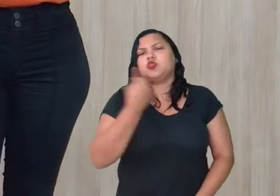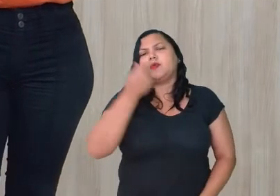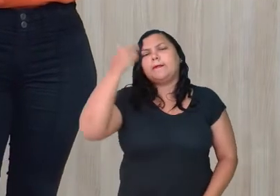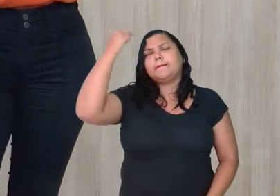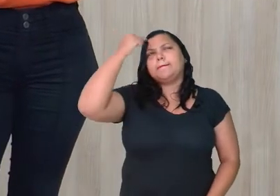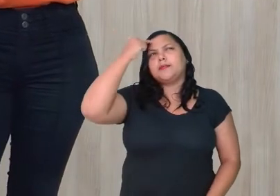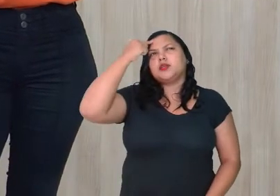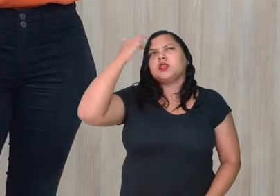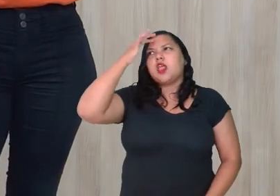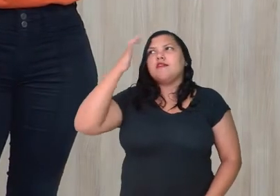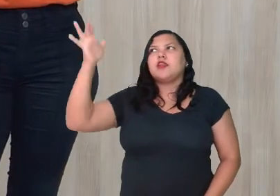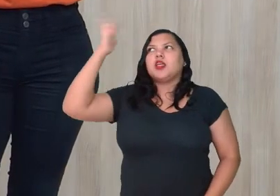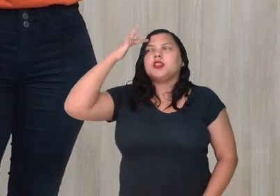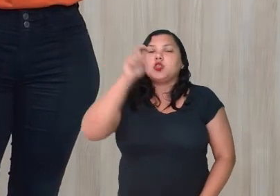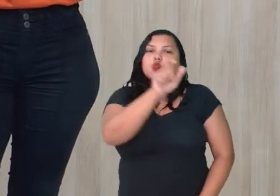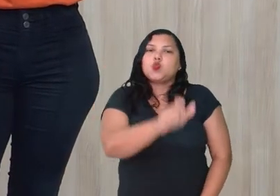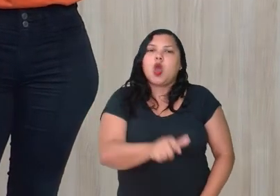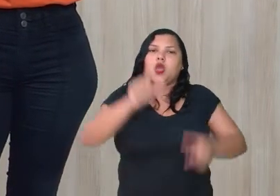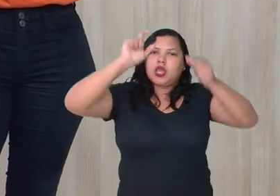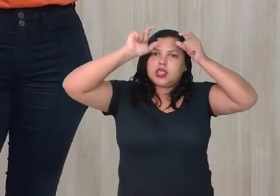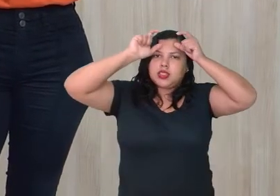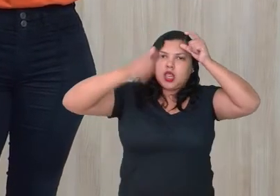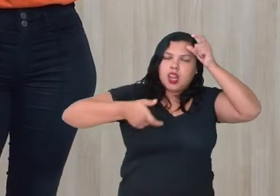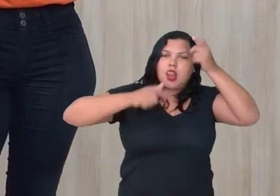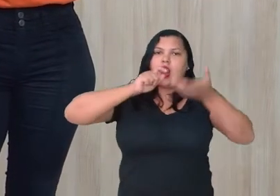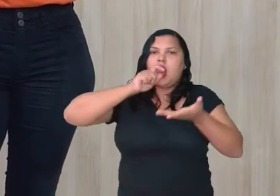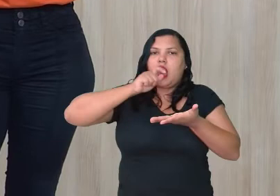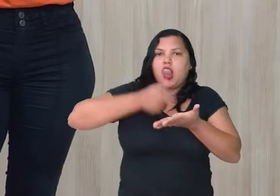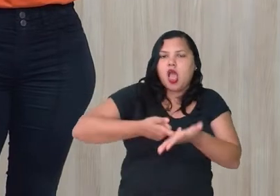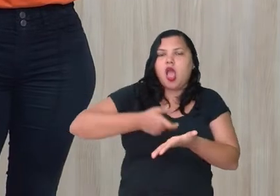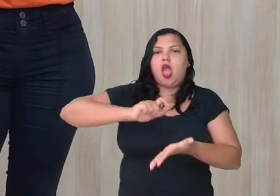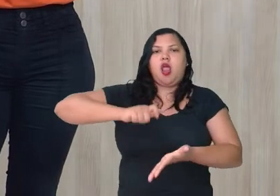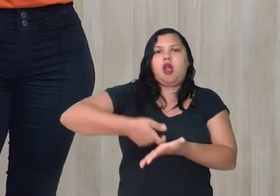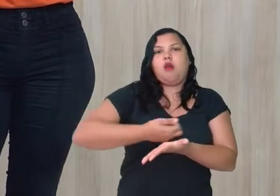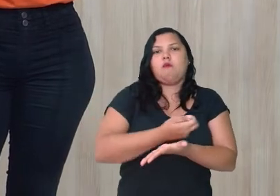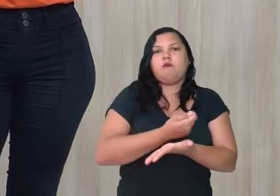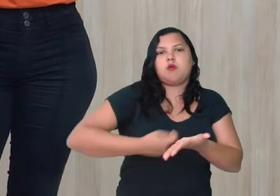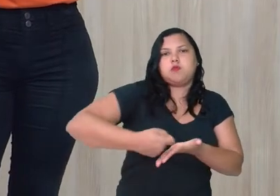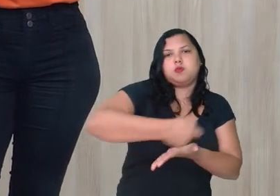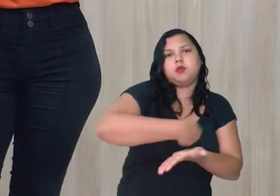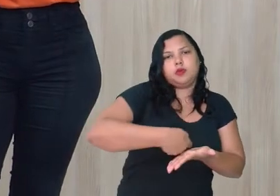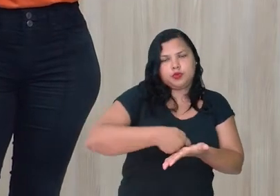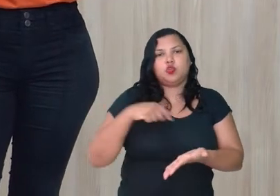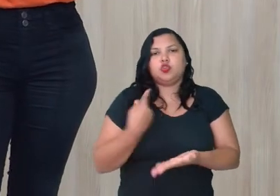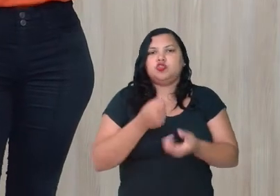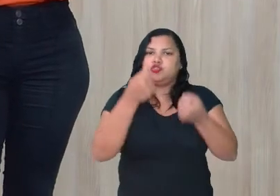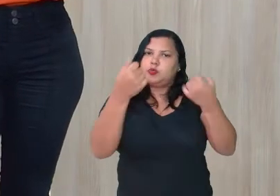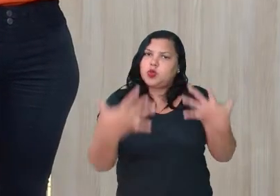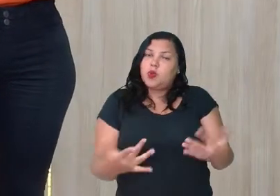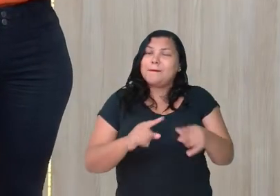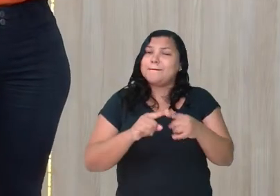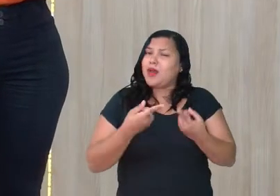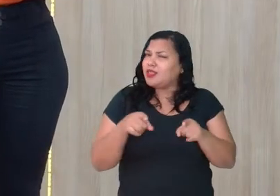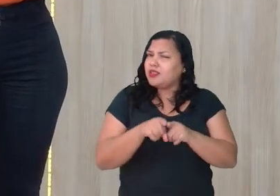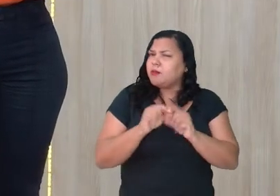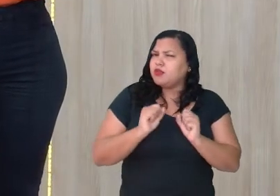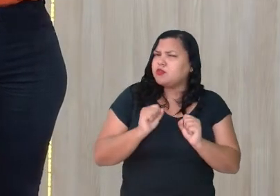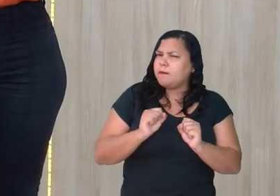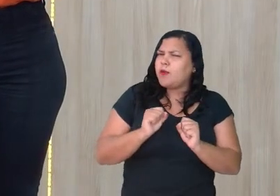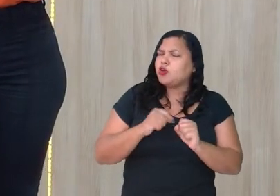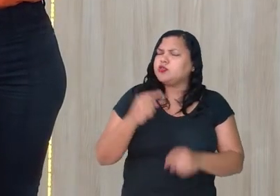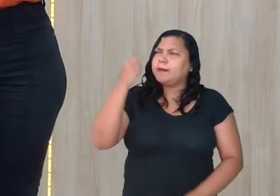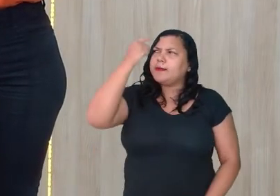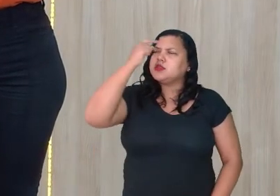que tem um transtorno de aprendizagem, dislalia, disgrafia, descalculia, como a gente conversou agora há pouco, mas a gente pode